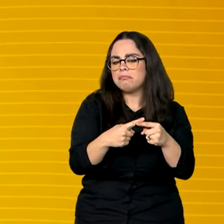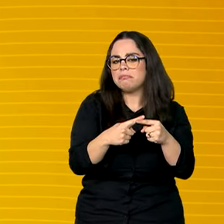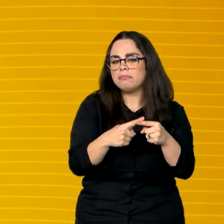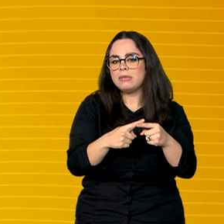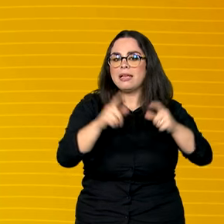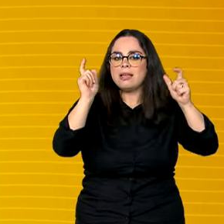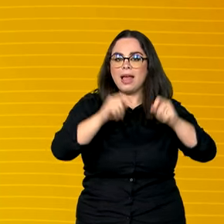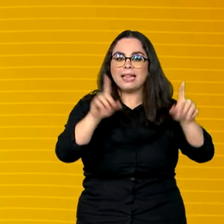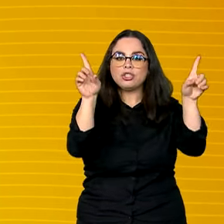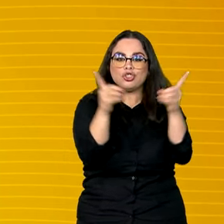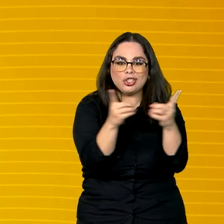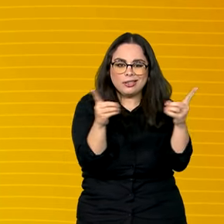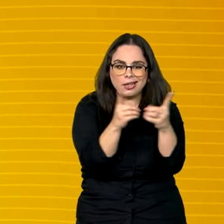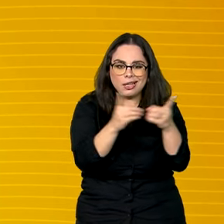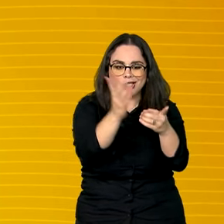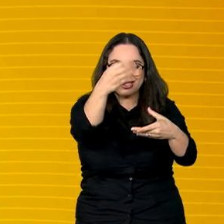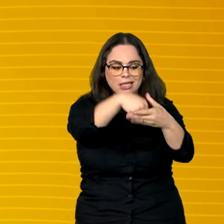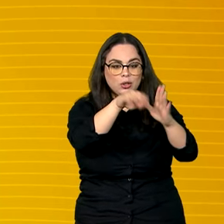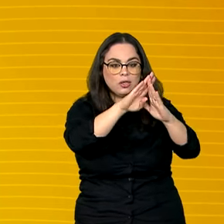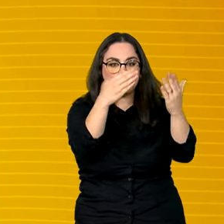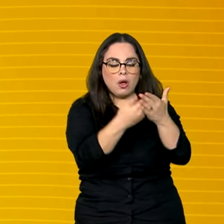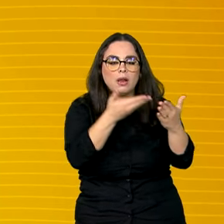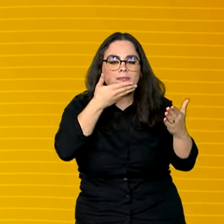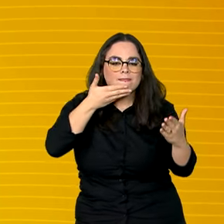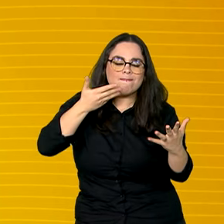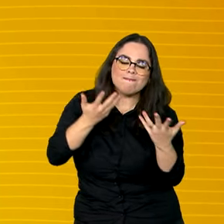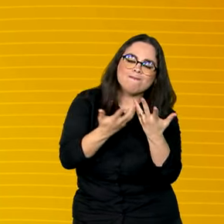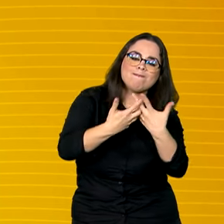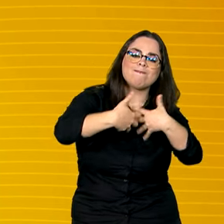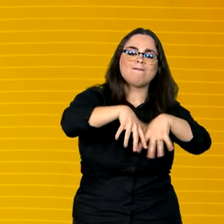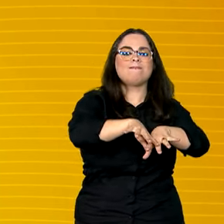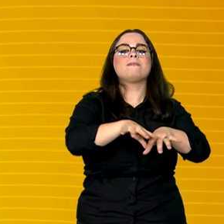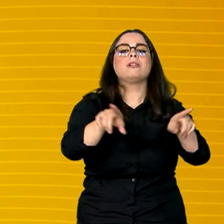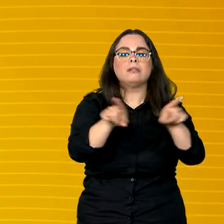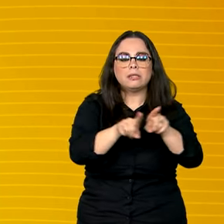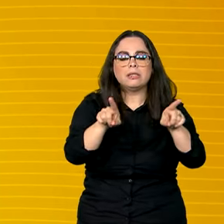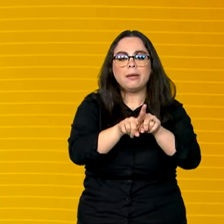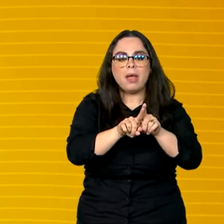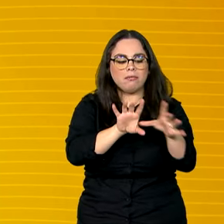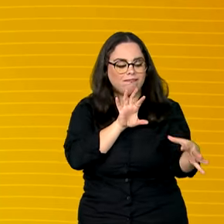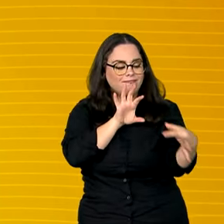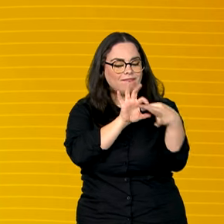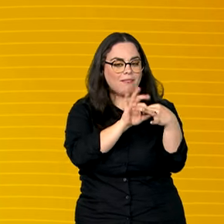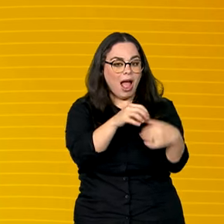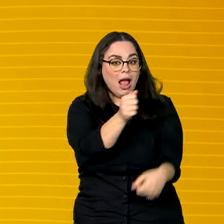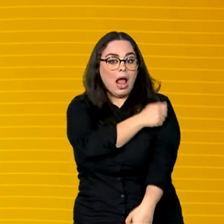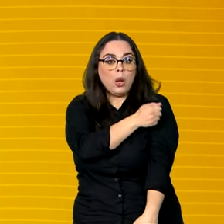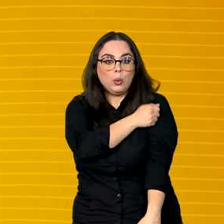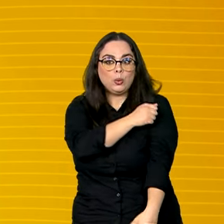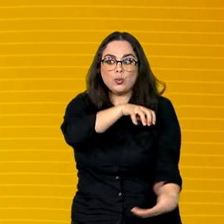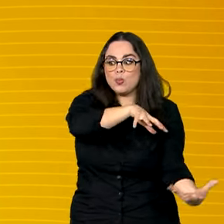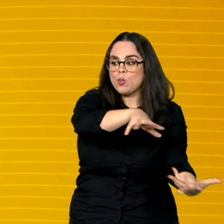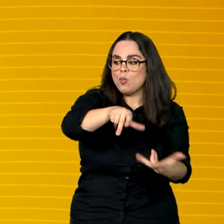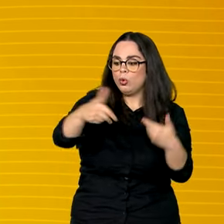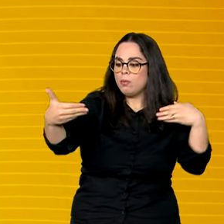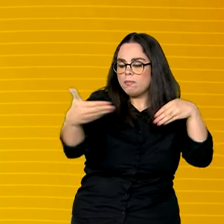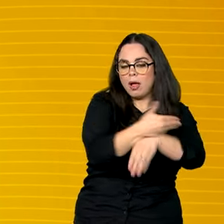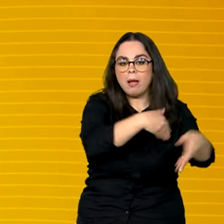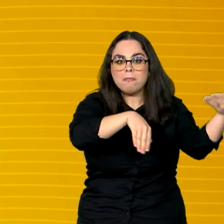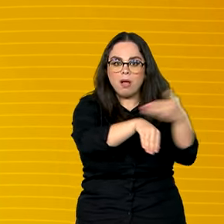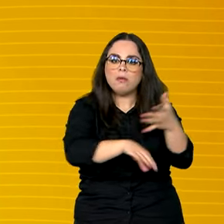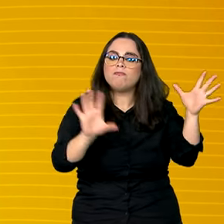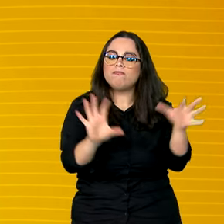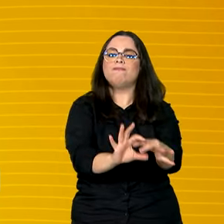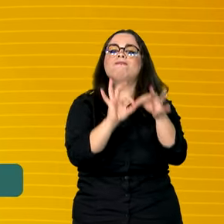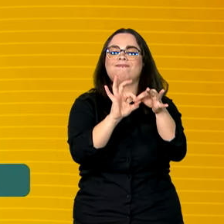a didática da escola fosse melhorada e a conexão dos alunos com o mundo virtual, isso